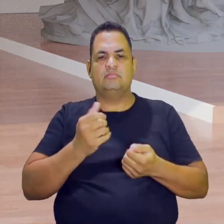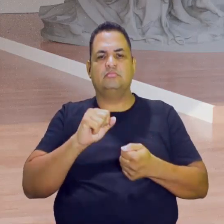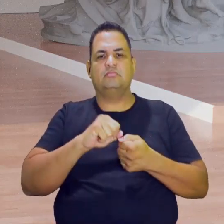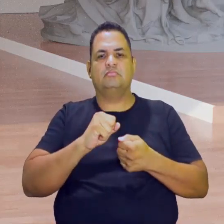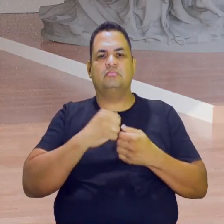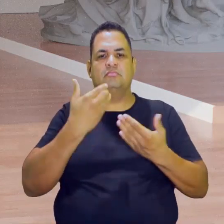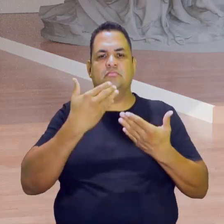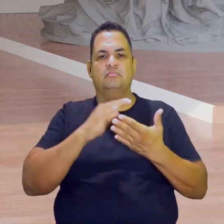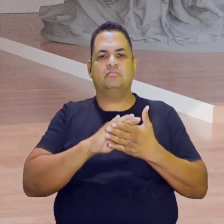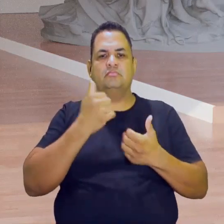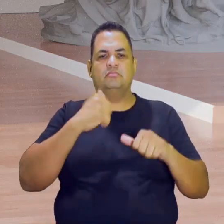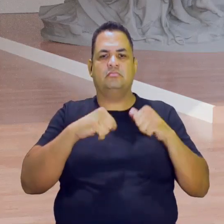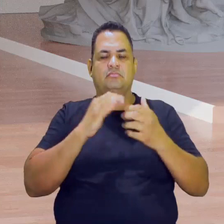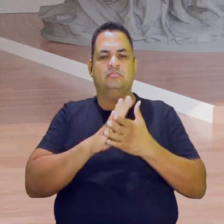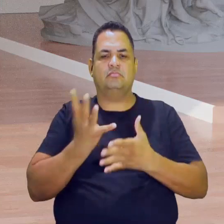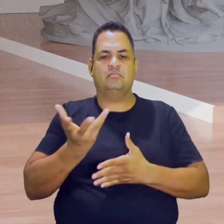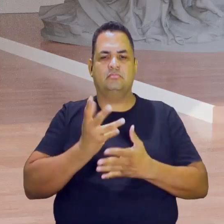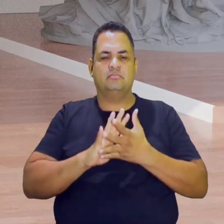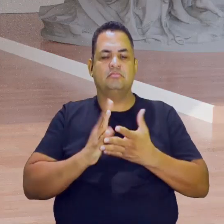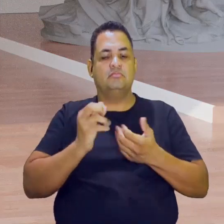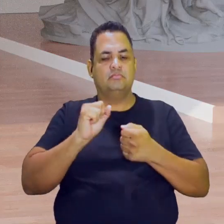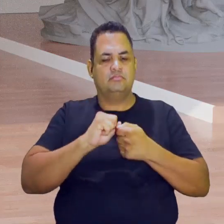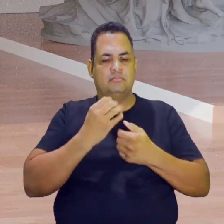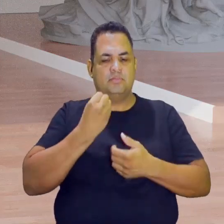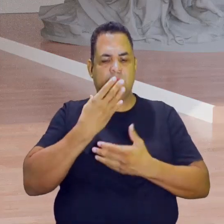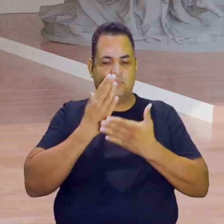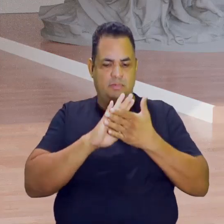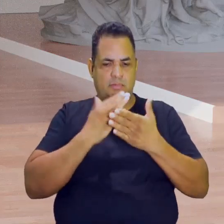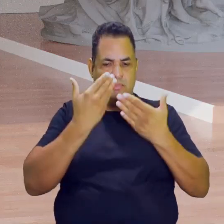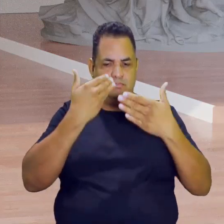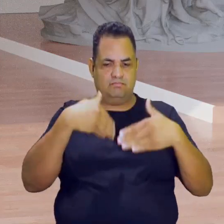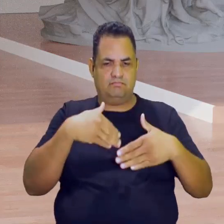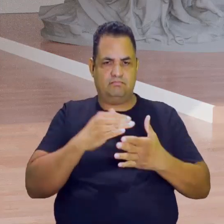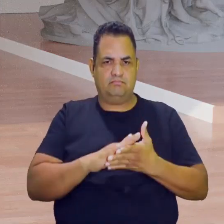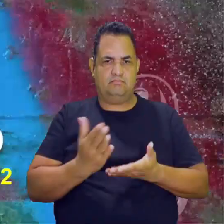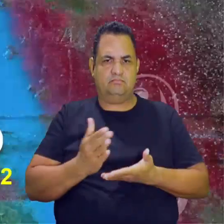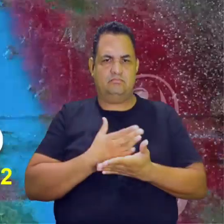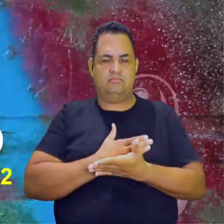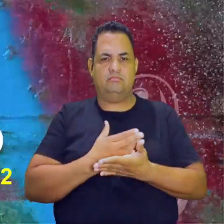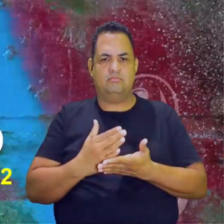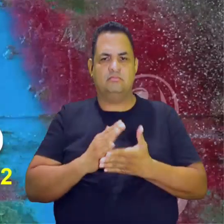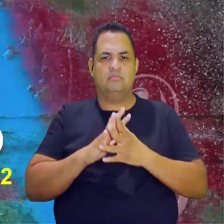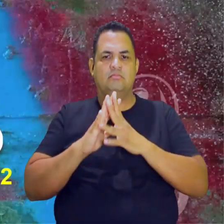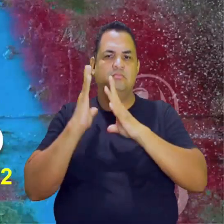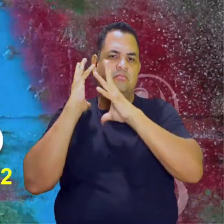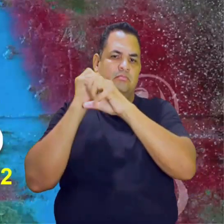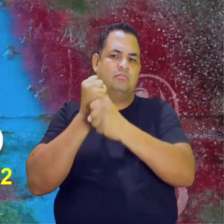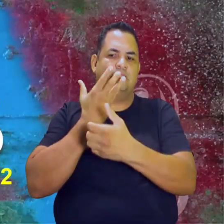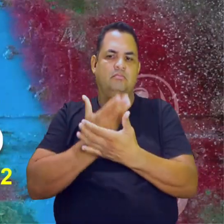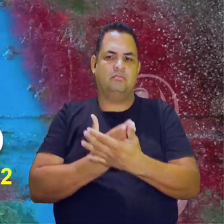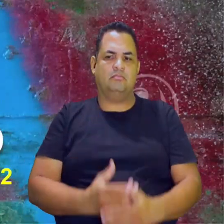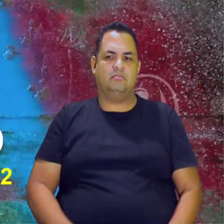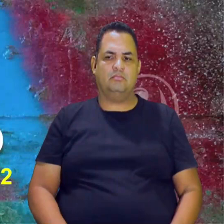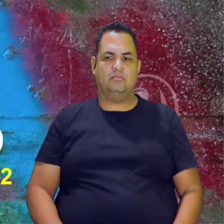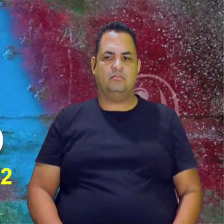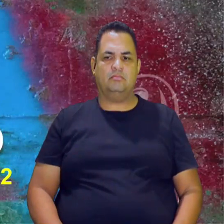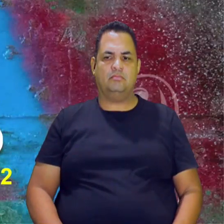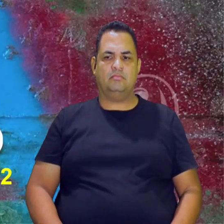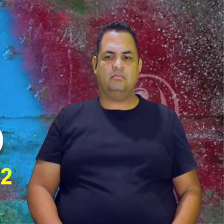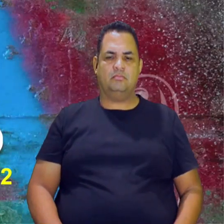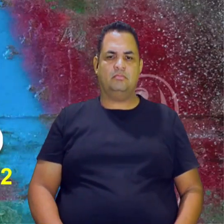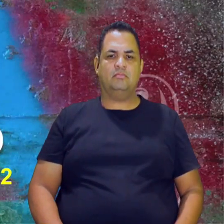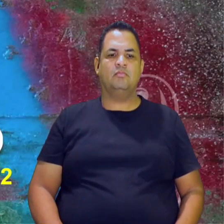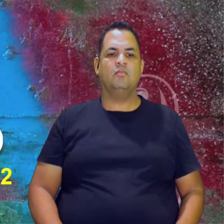avaliação e quero todos vocês tendo sucesso. Muito bem, então vamos dar início à revisão desta aula.